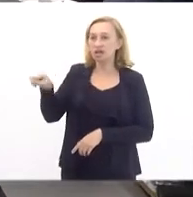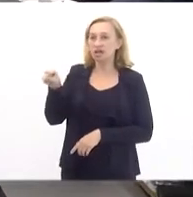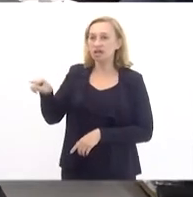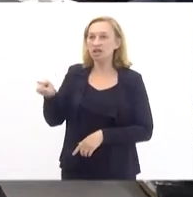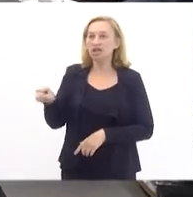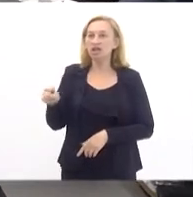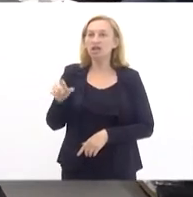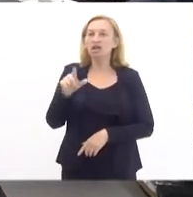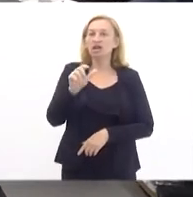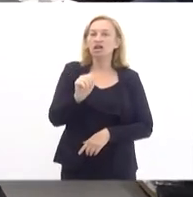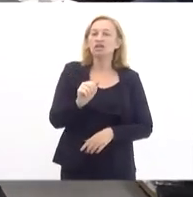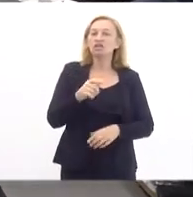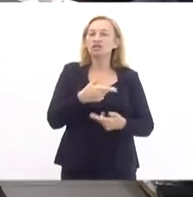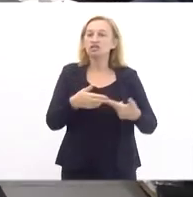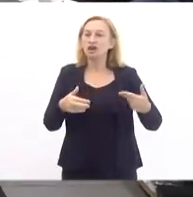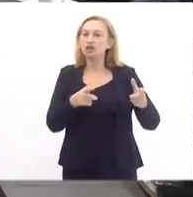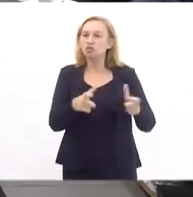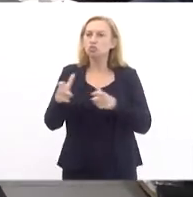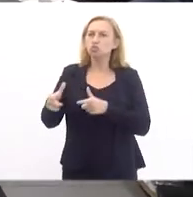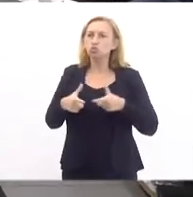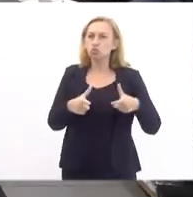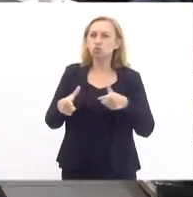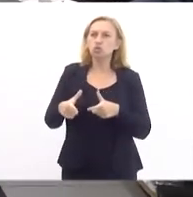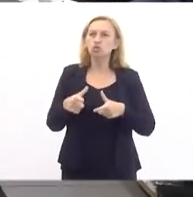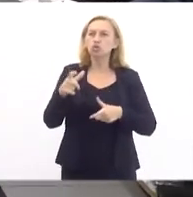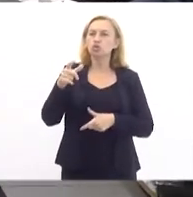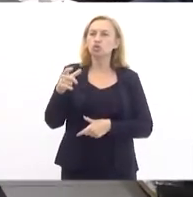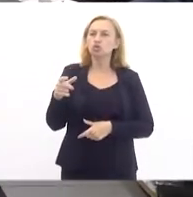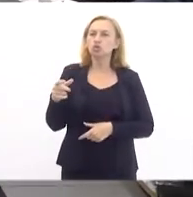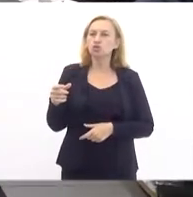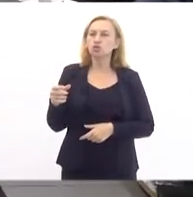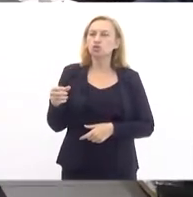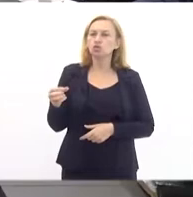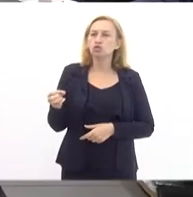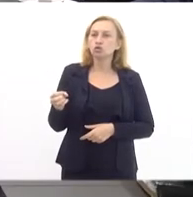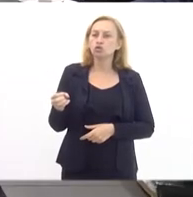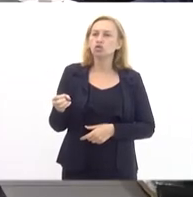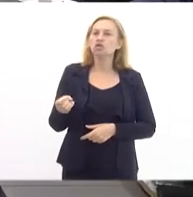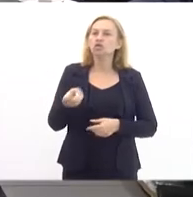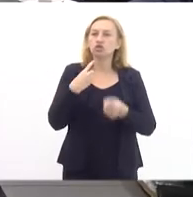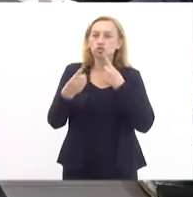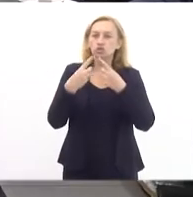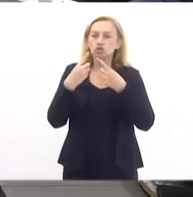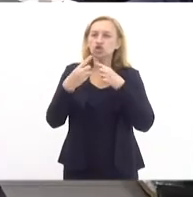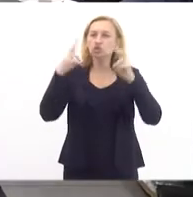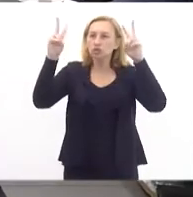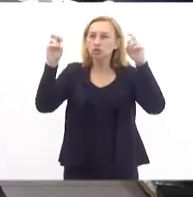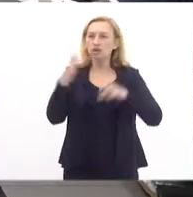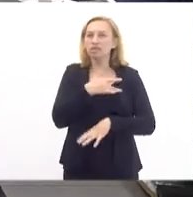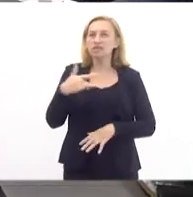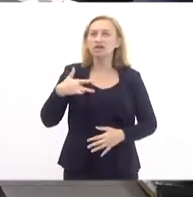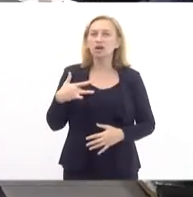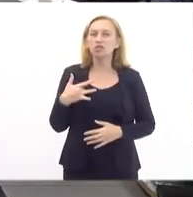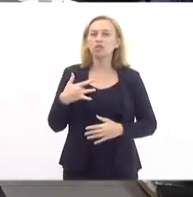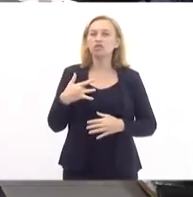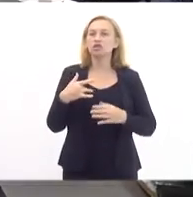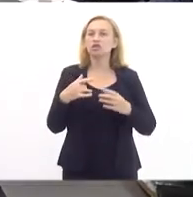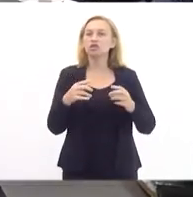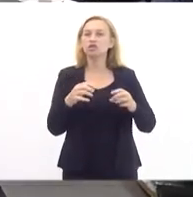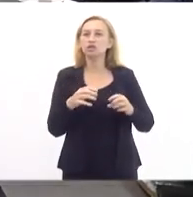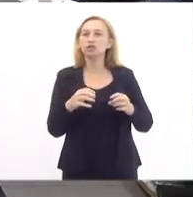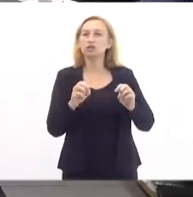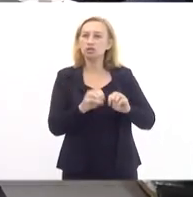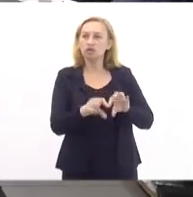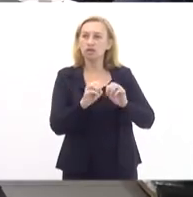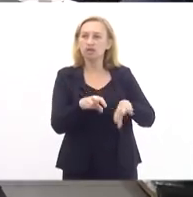das Pedrinhas, do João 23, do Novo Camarão, que se reúnem para discutir temas saúde, educação e transporte. E